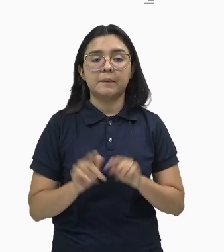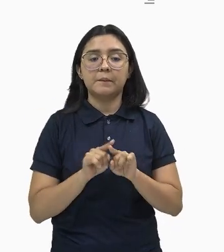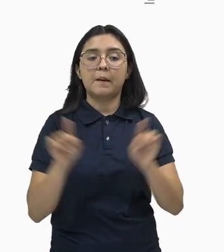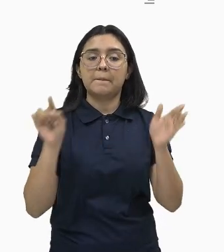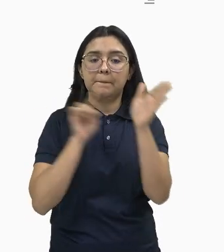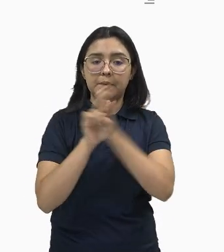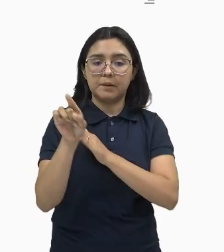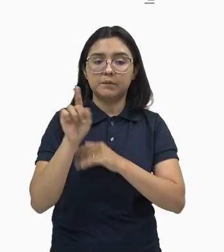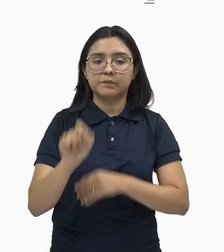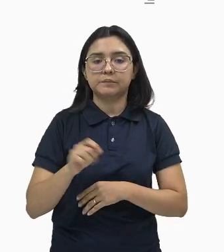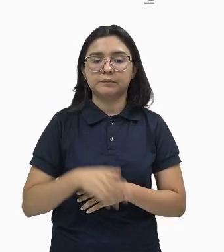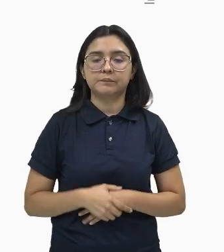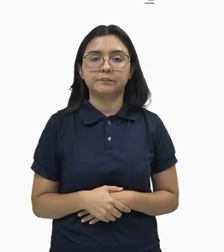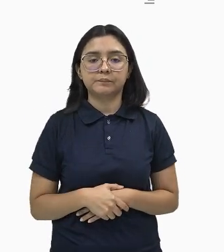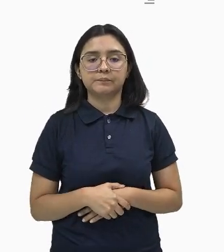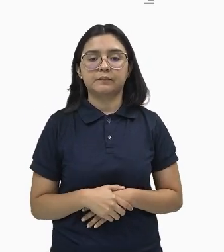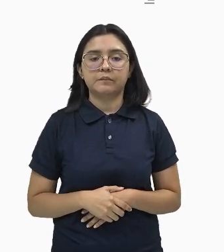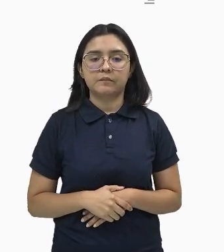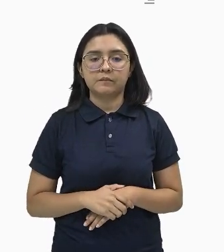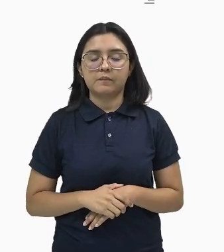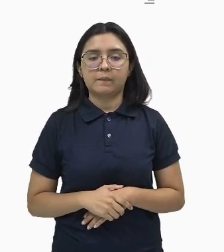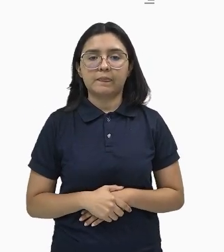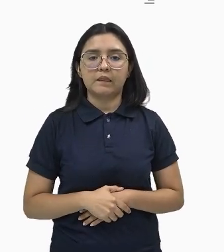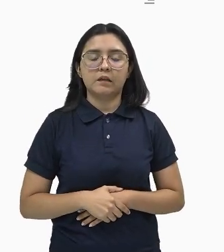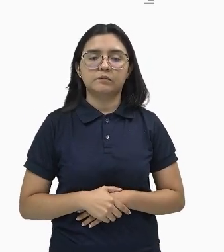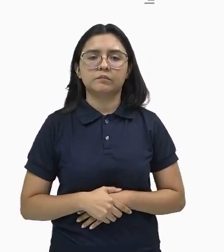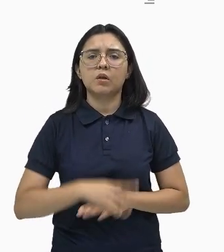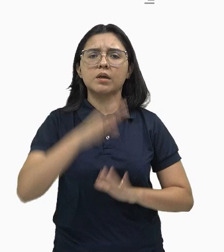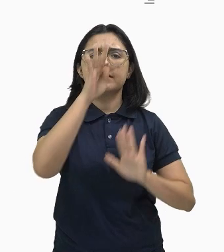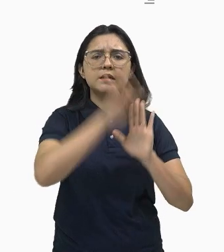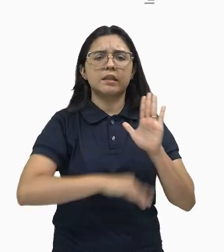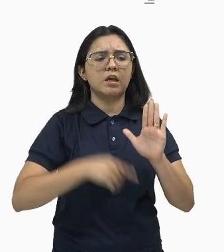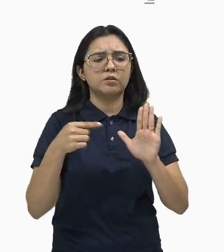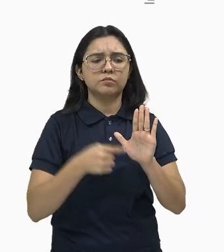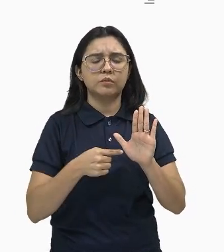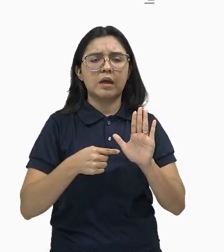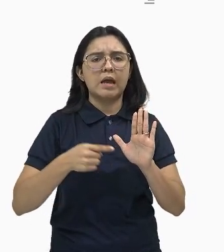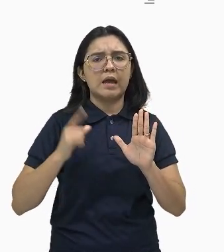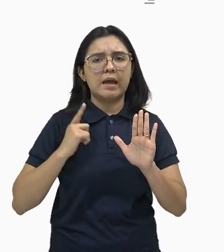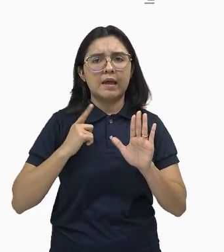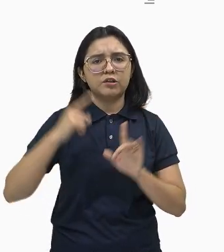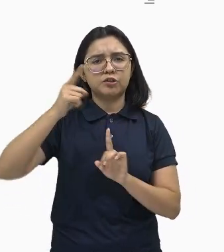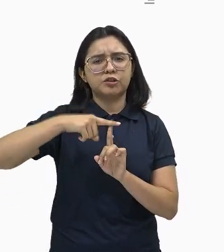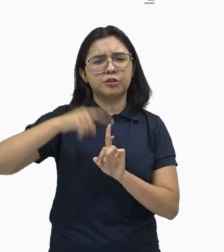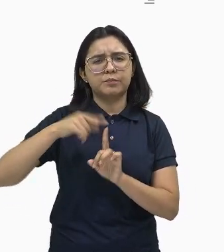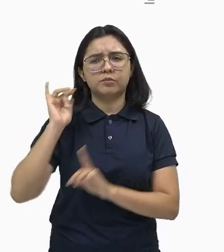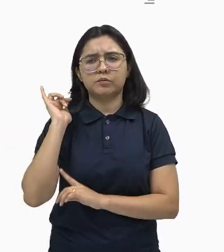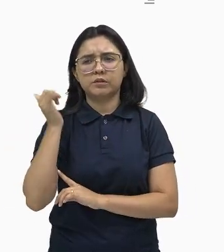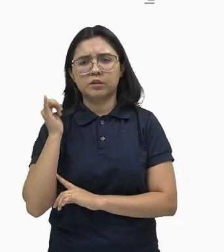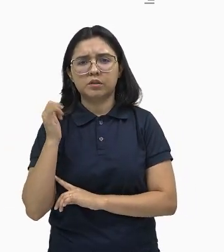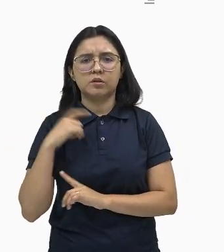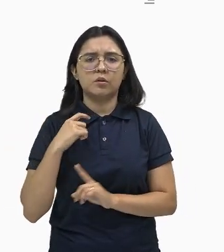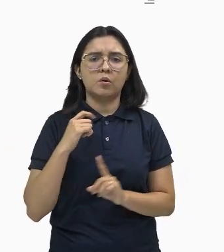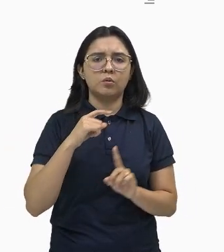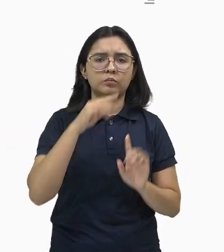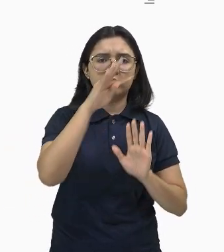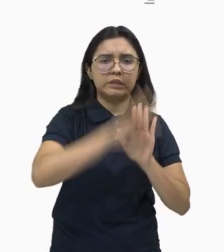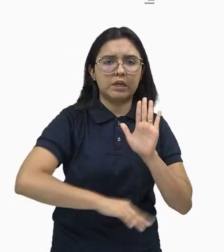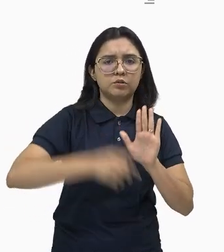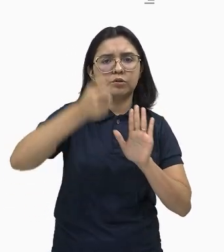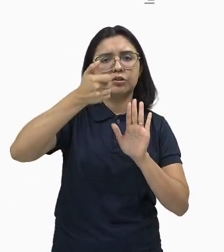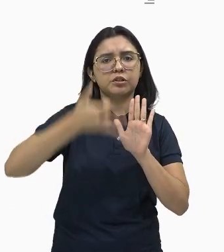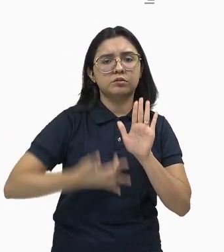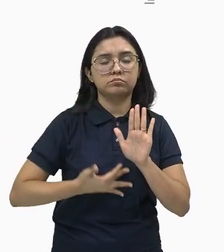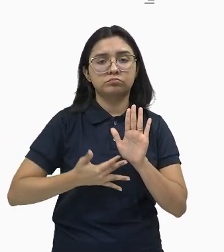para vocês é, taran, taran, esse texto foi narrative ou descriptive?